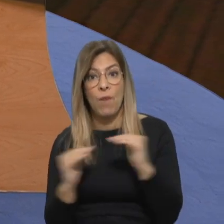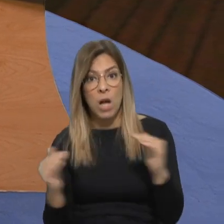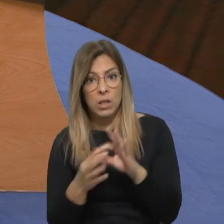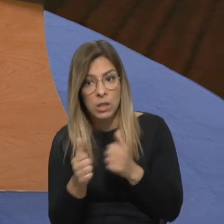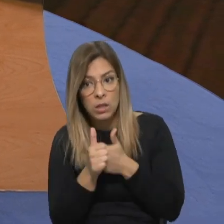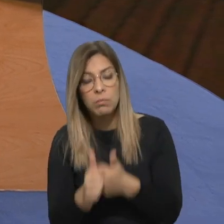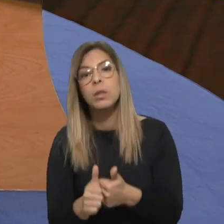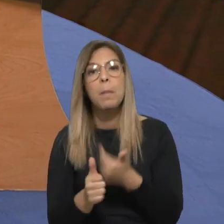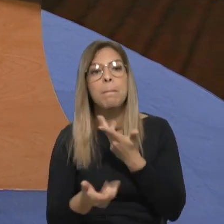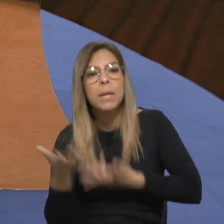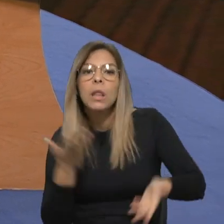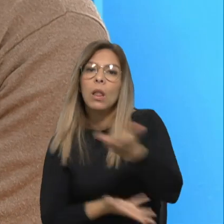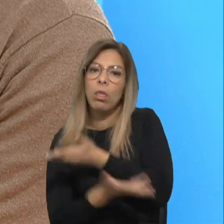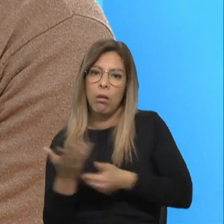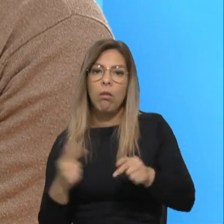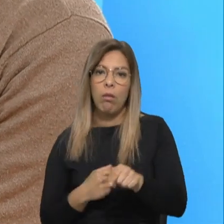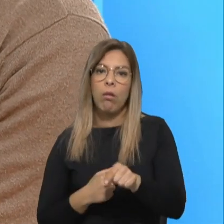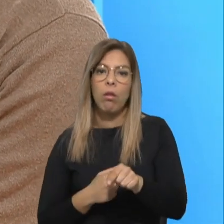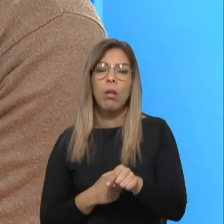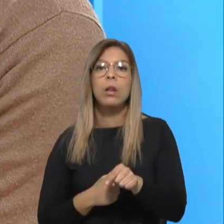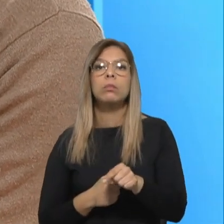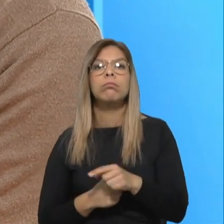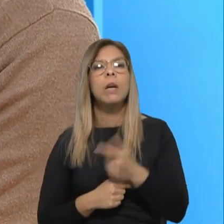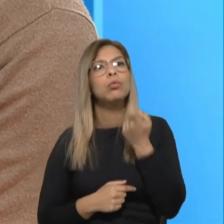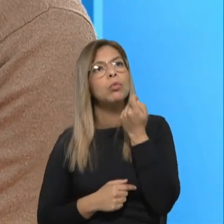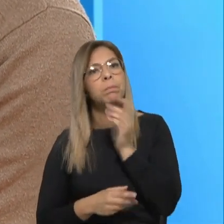última fase. Portanto, nós estamos muito